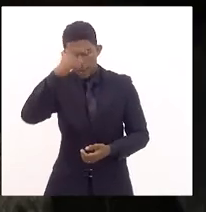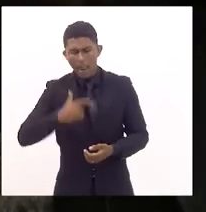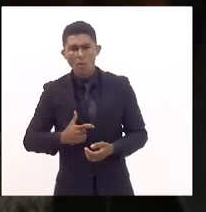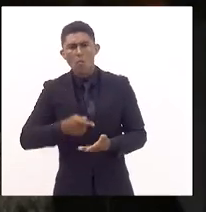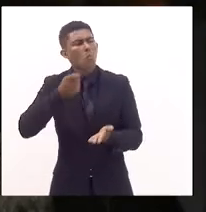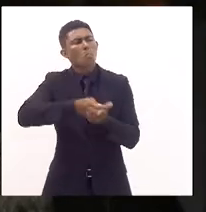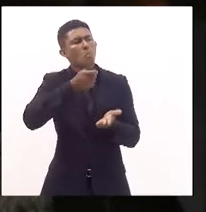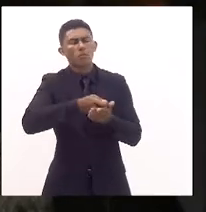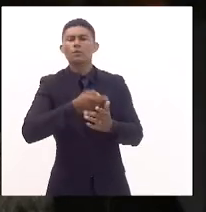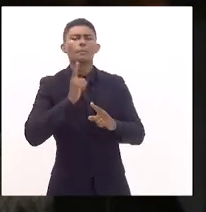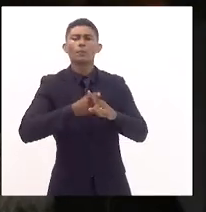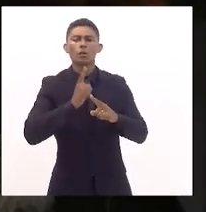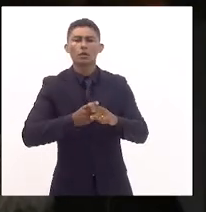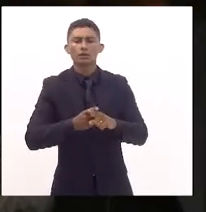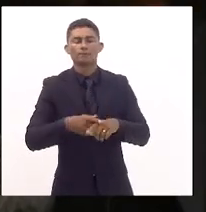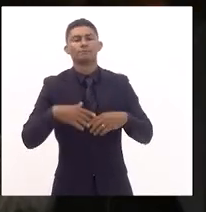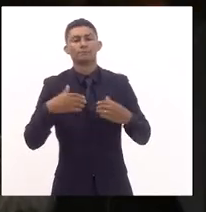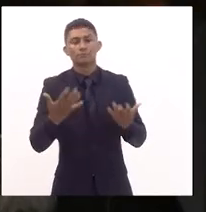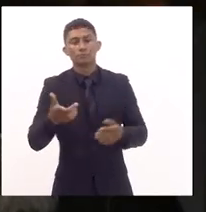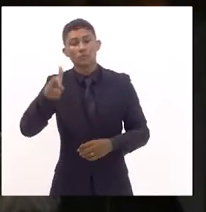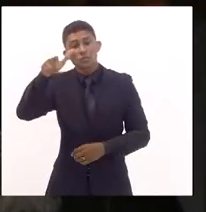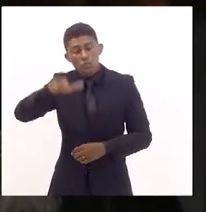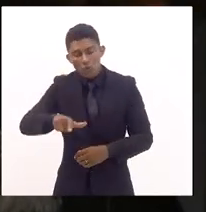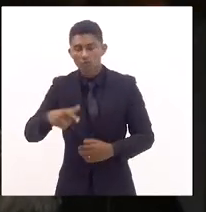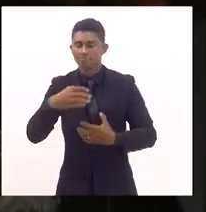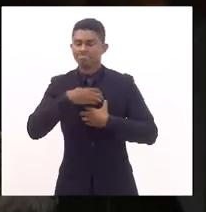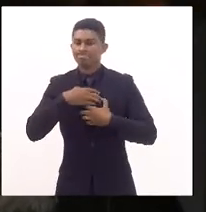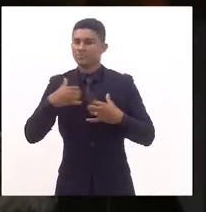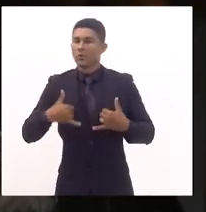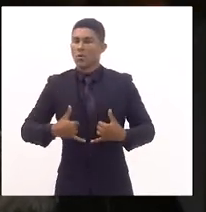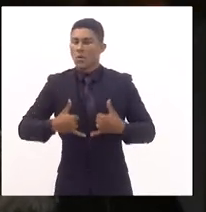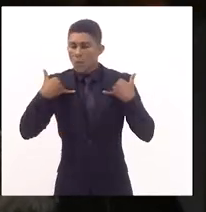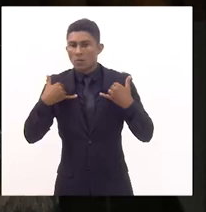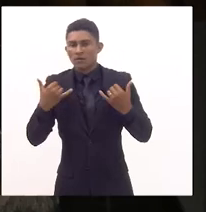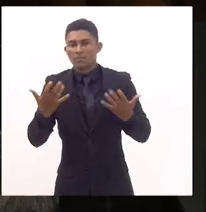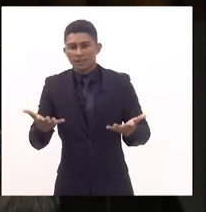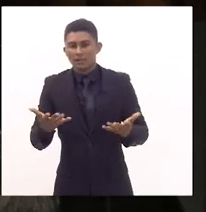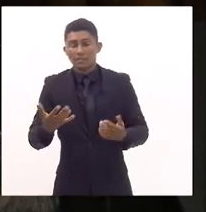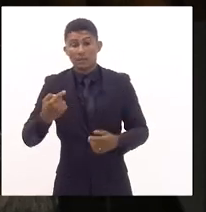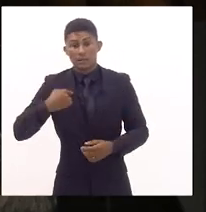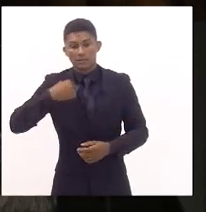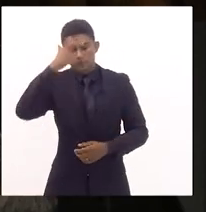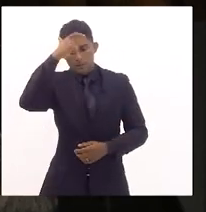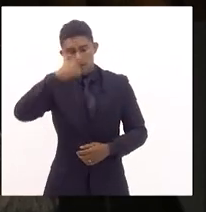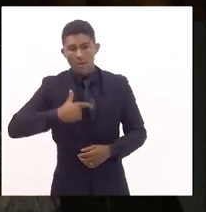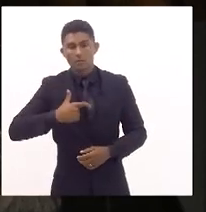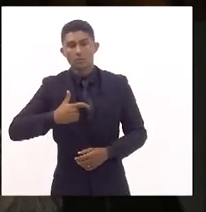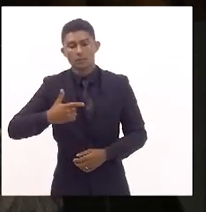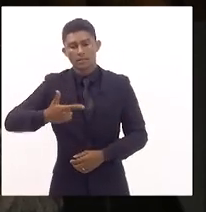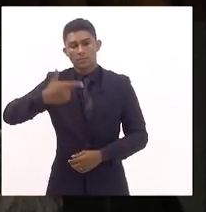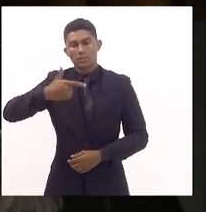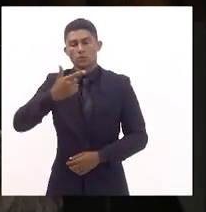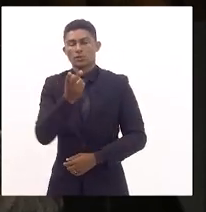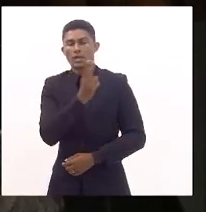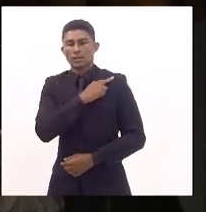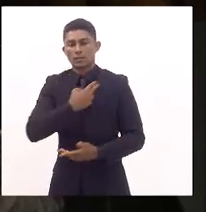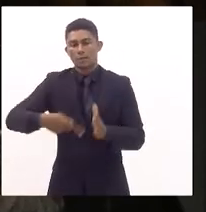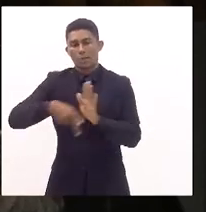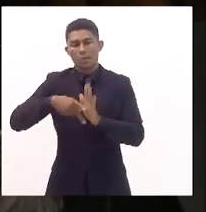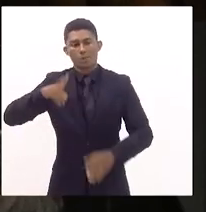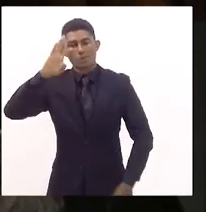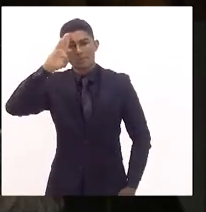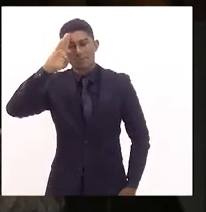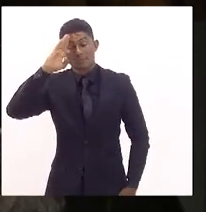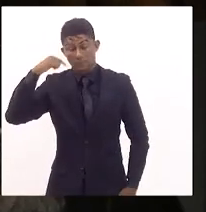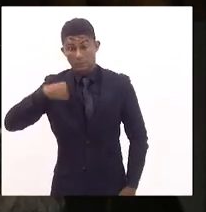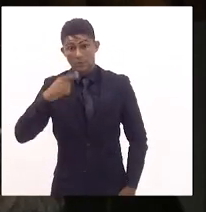Porque, mais uma vez, com muito orgulho, e eu falo com muito carinho, eu sou o segundo sargento do Exército, eu sou paraquedista e